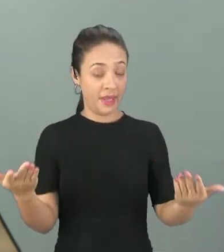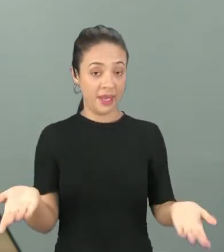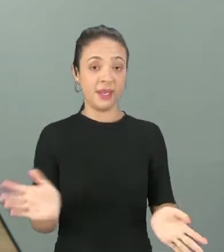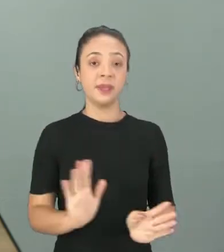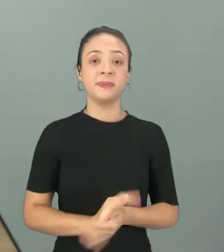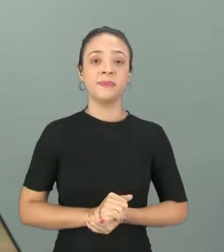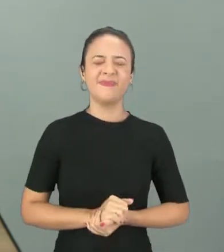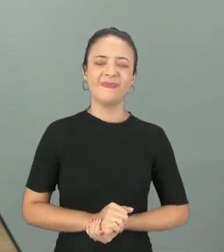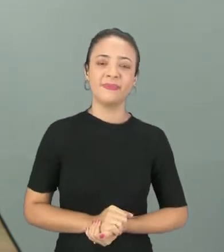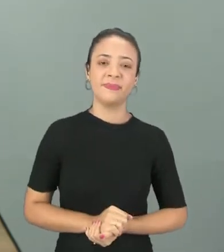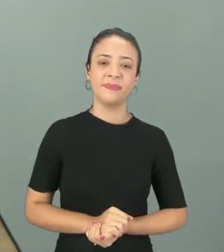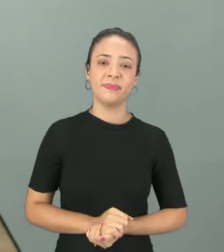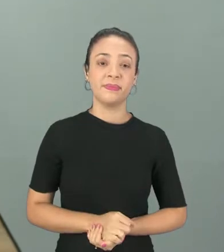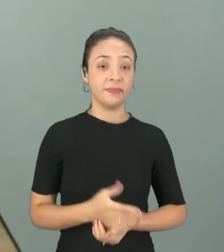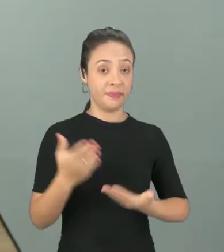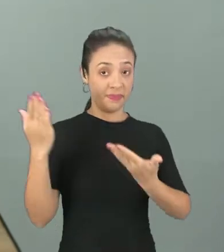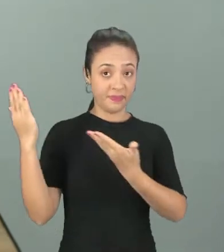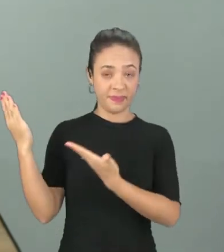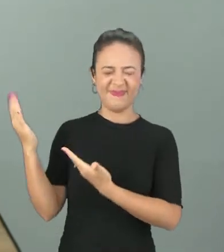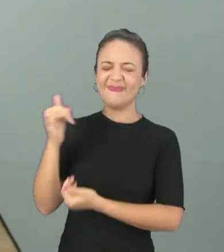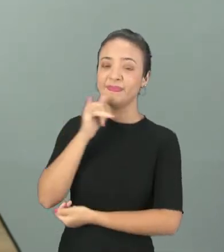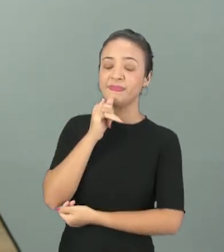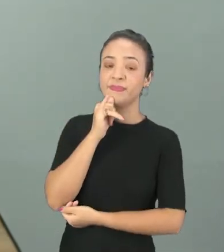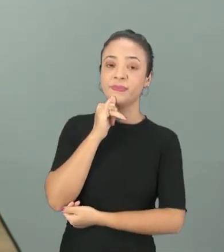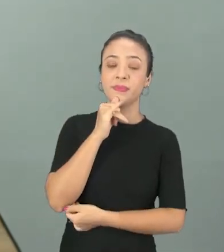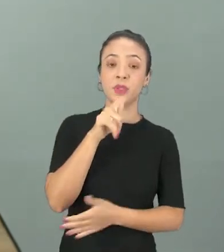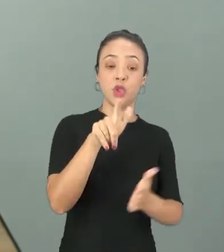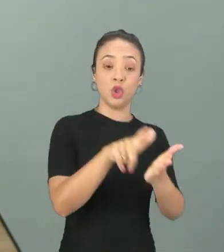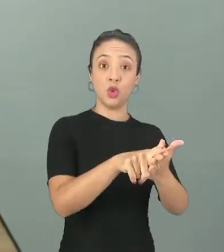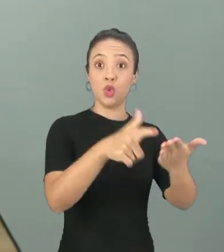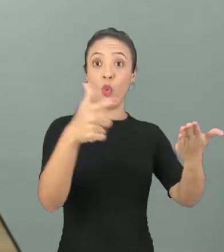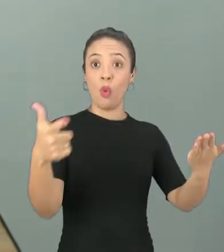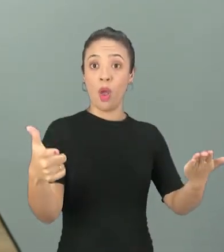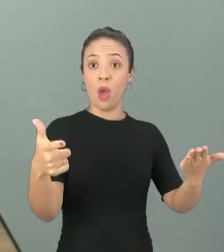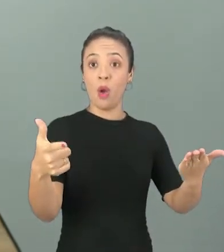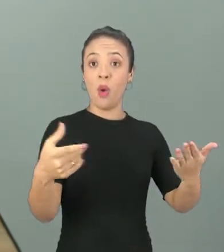Esse é um jornal impresso